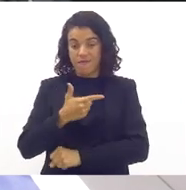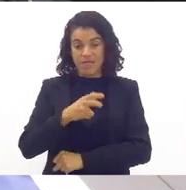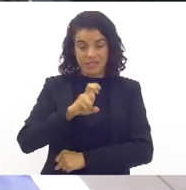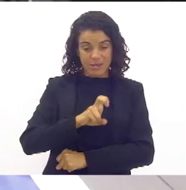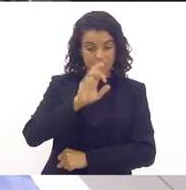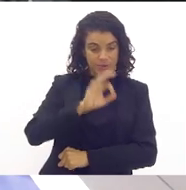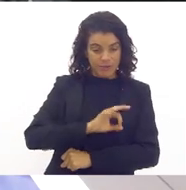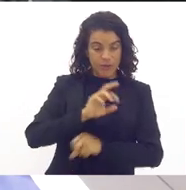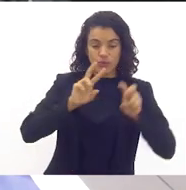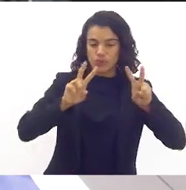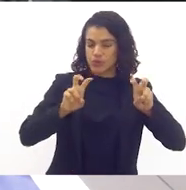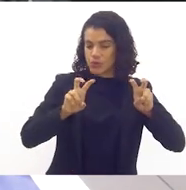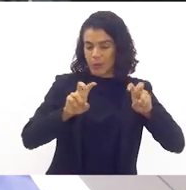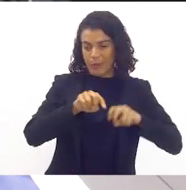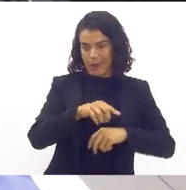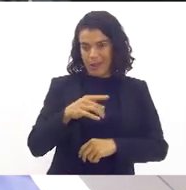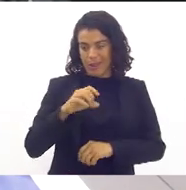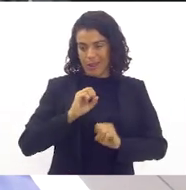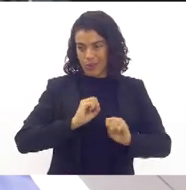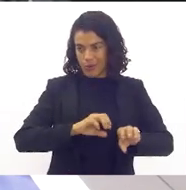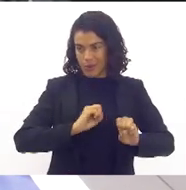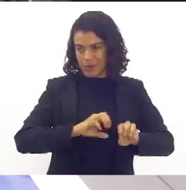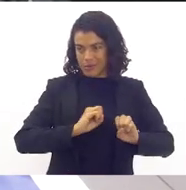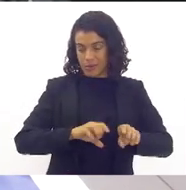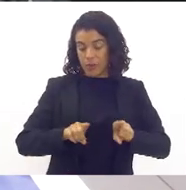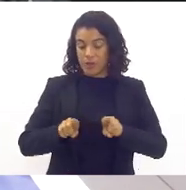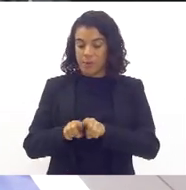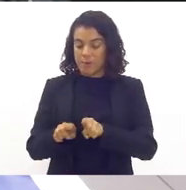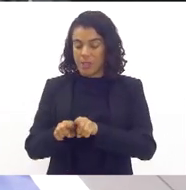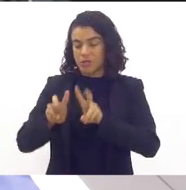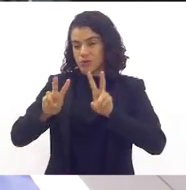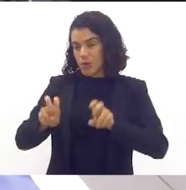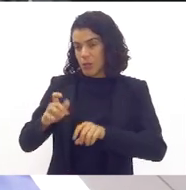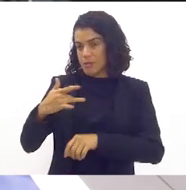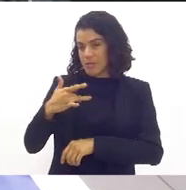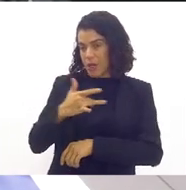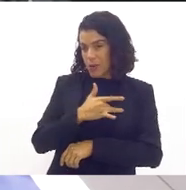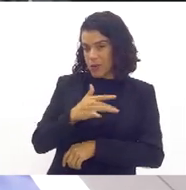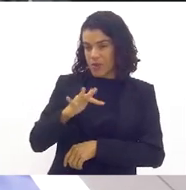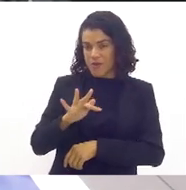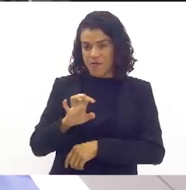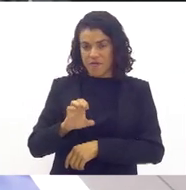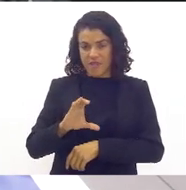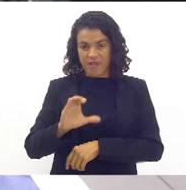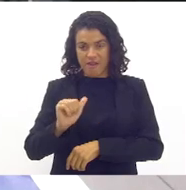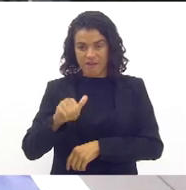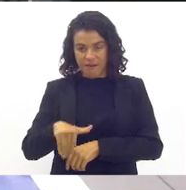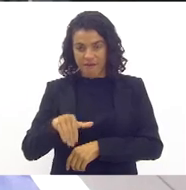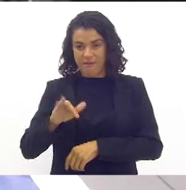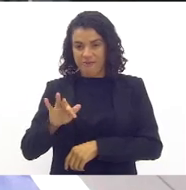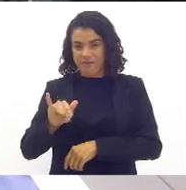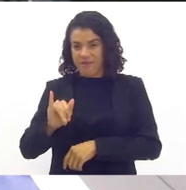educação, como também é anual em relação à saúde, à FAPERJ, ao FECAM, ao FISED, ao FEIS, mas em